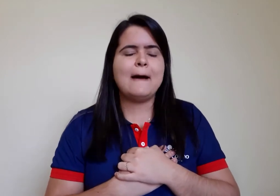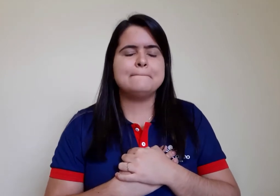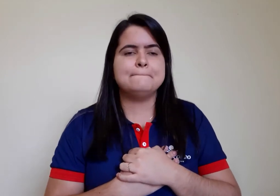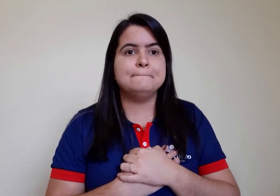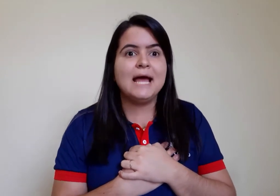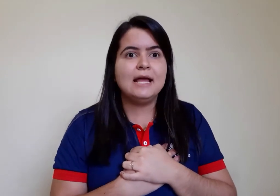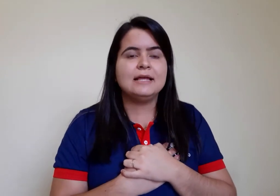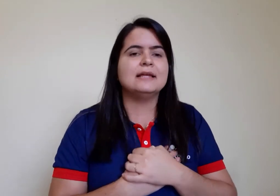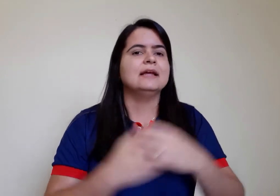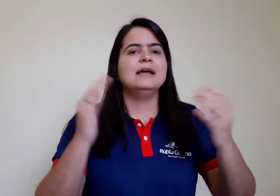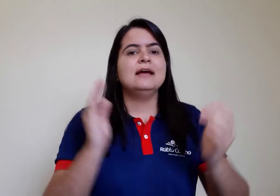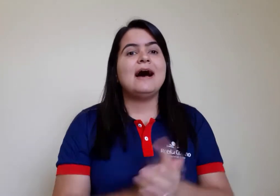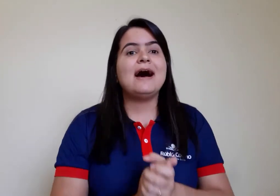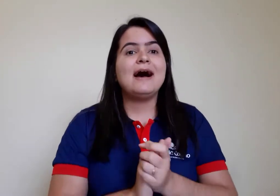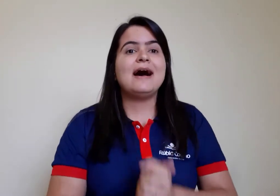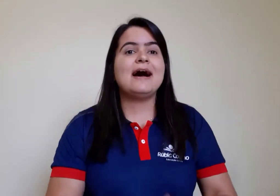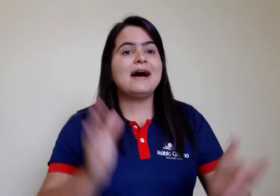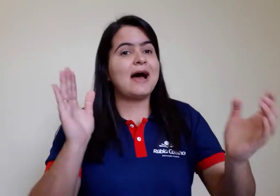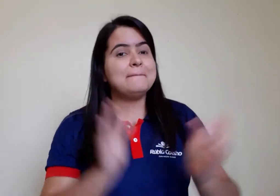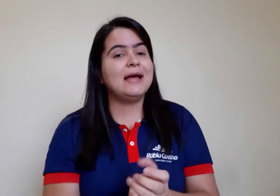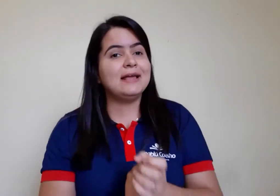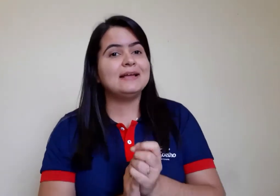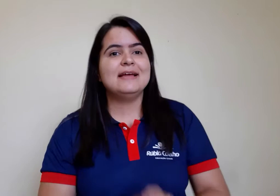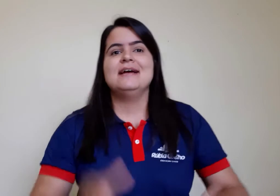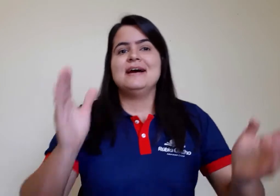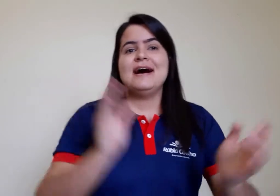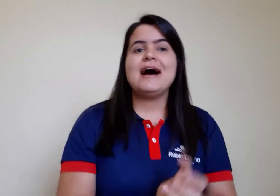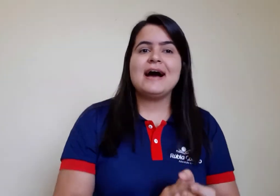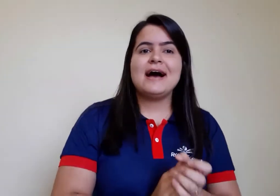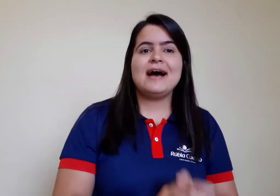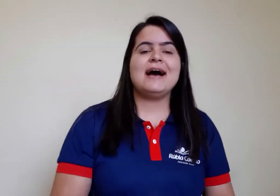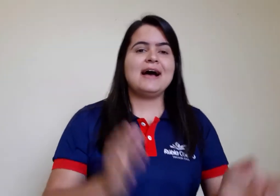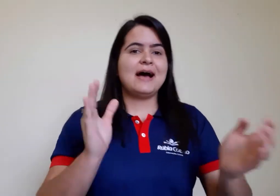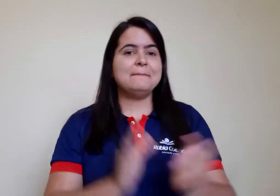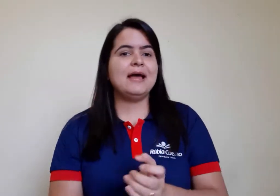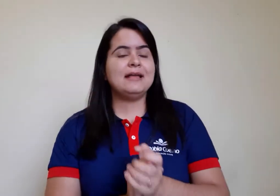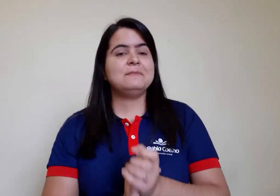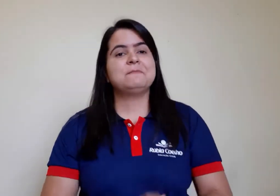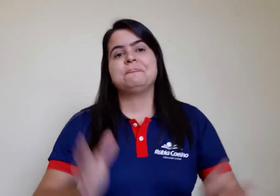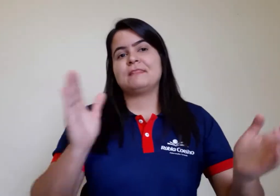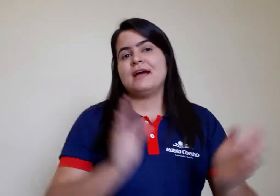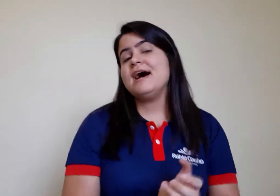Jesus, amém. Amém.